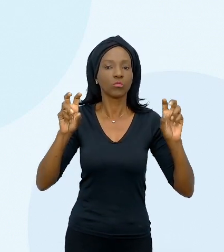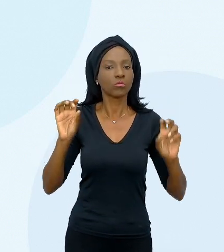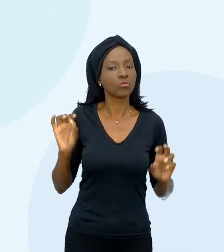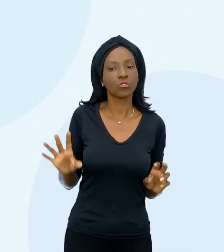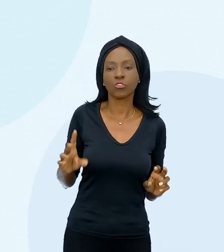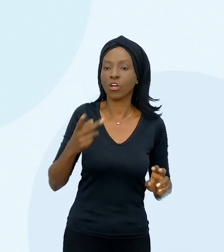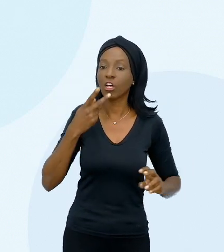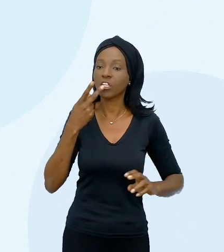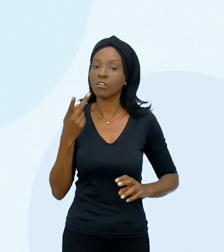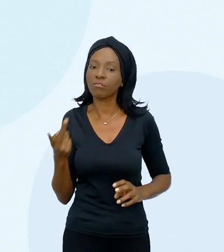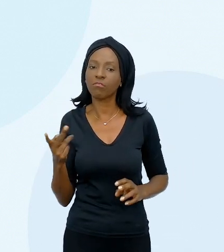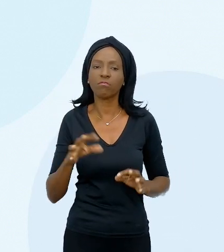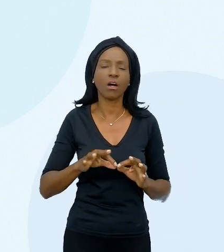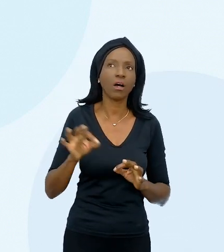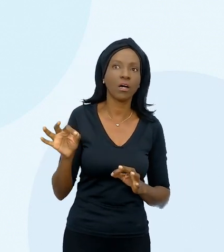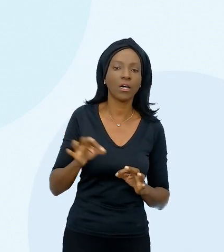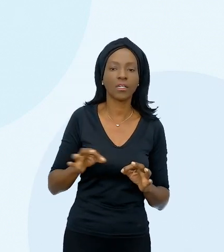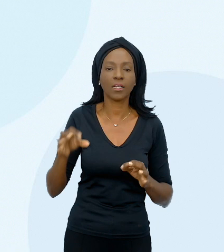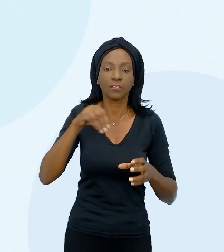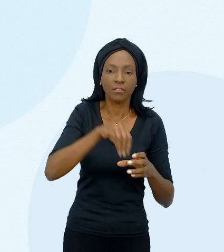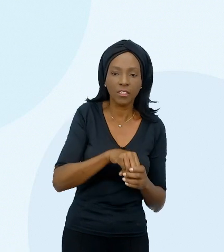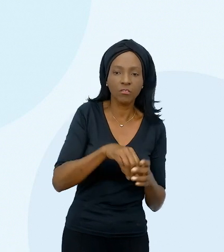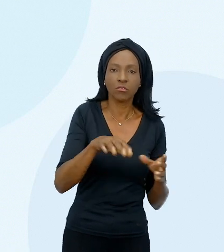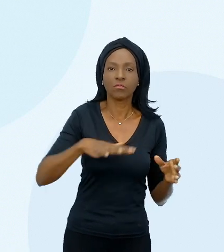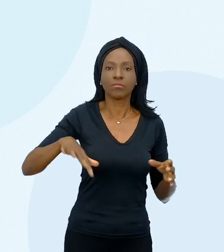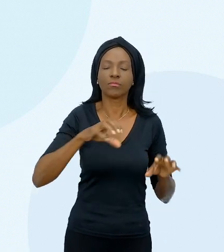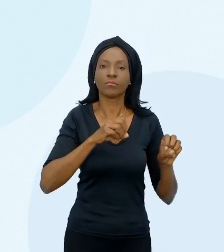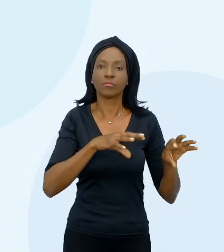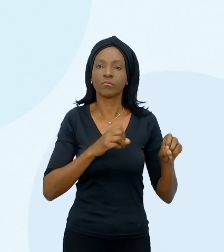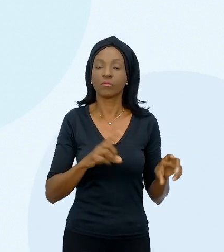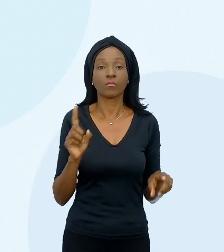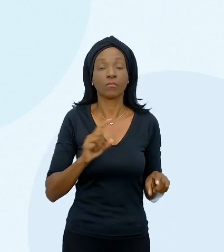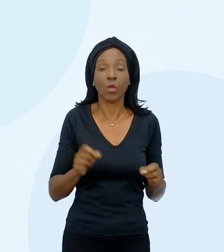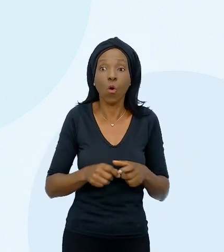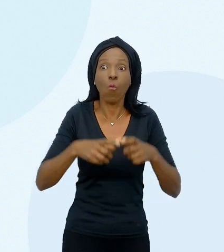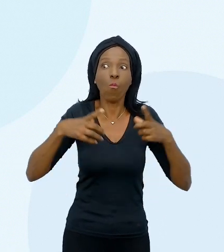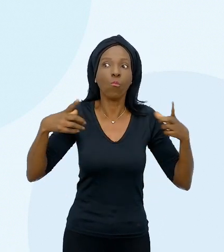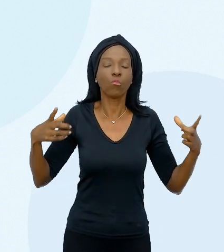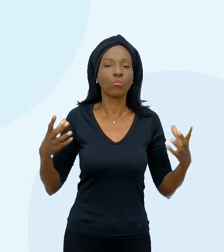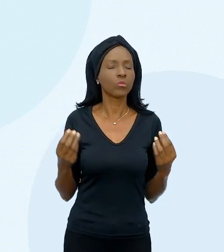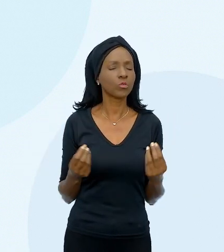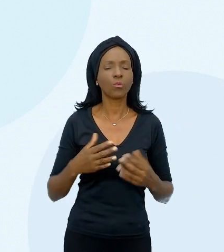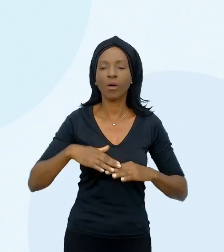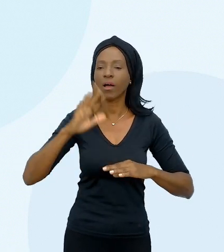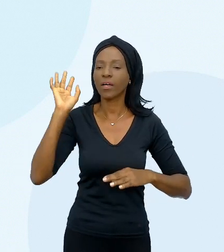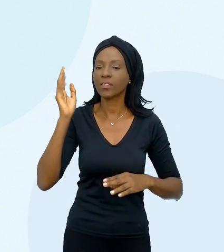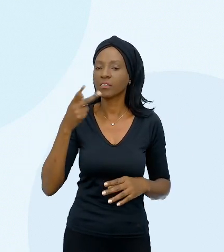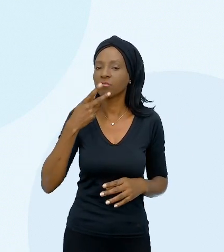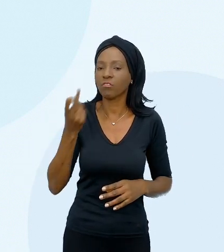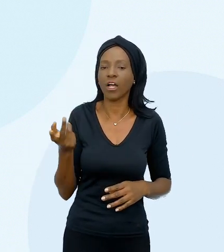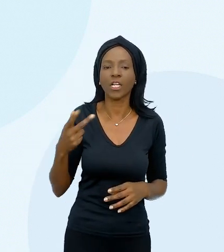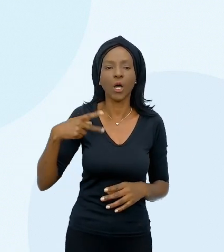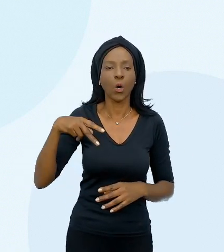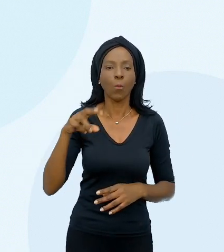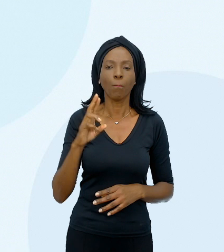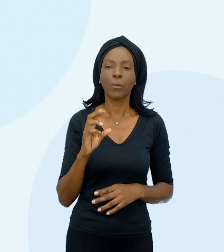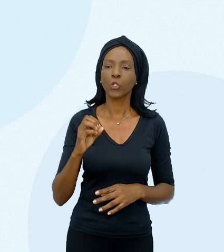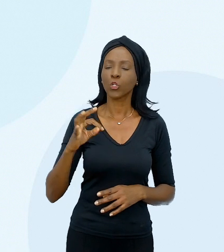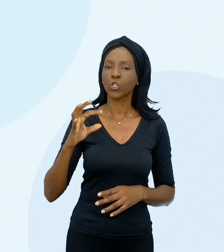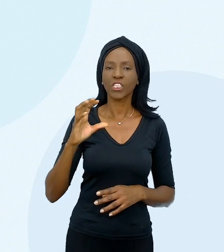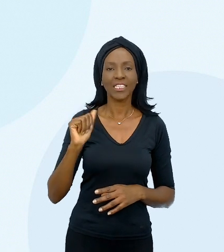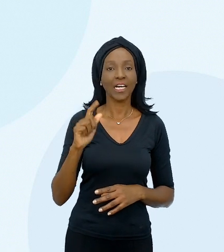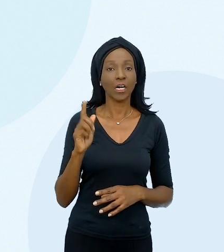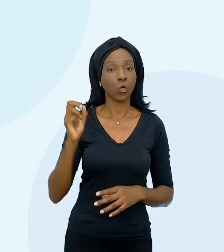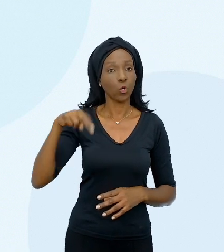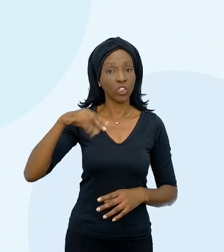apenas mensurado no campo da educação, né? É muito mais amplo. Por exemplo, quando a gente fala de protagonismo no mercado de trabalho, já